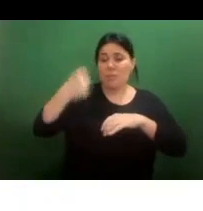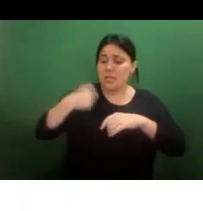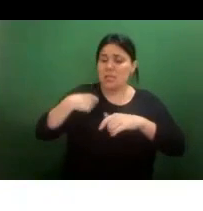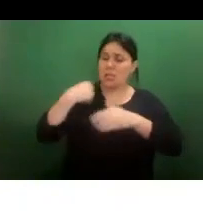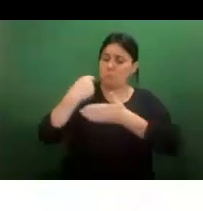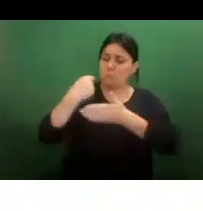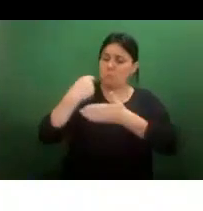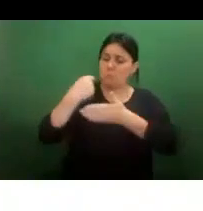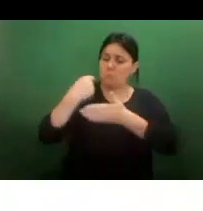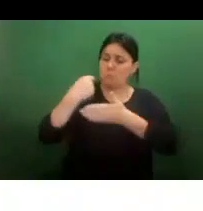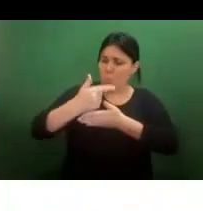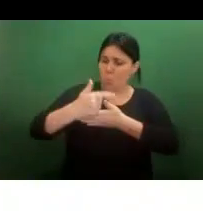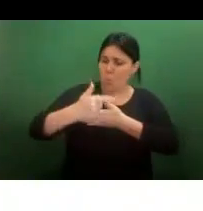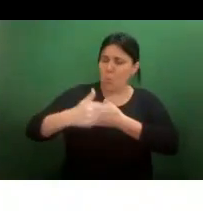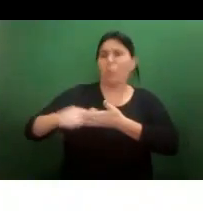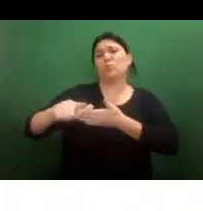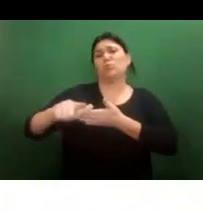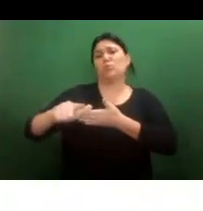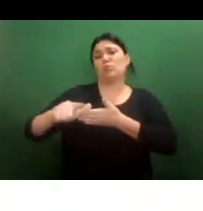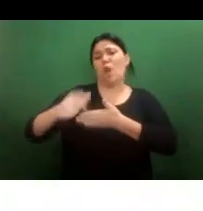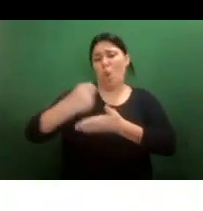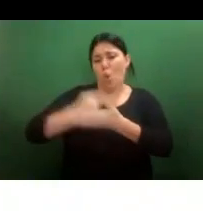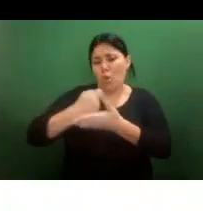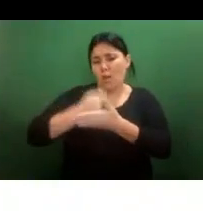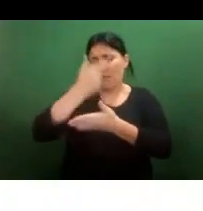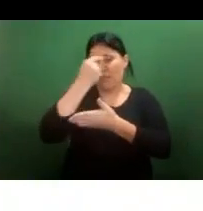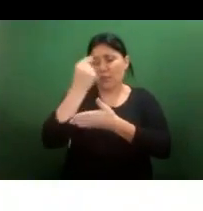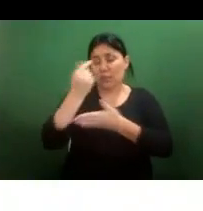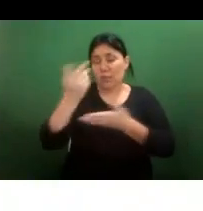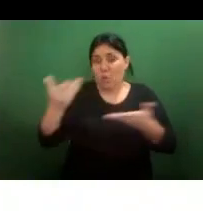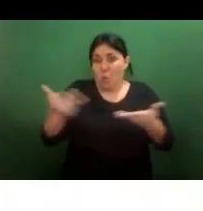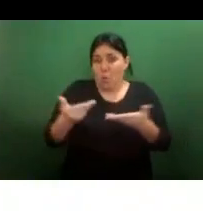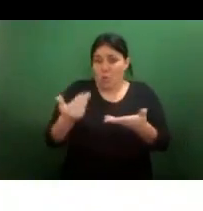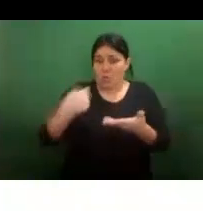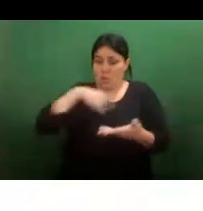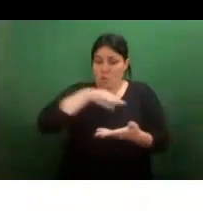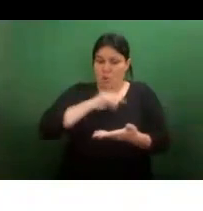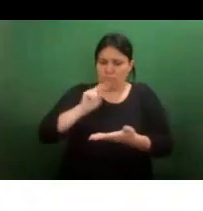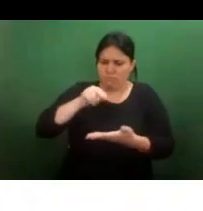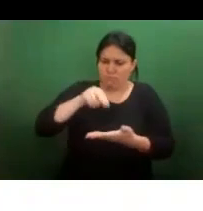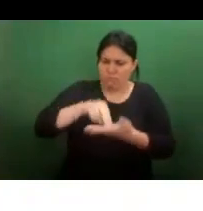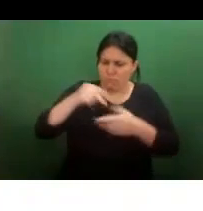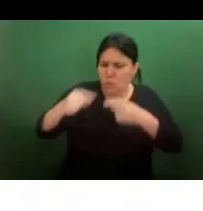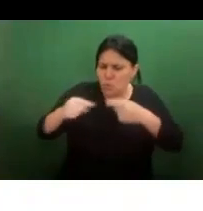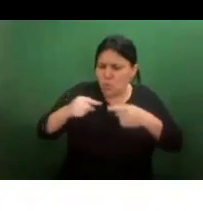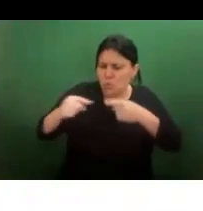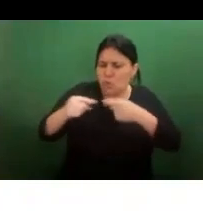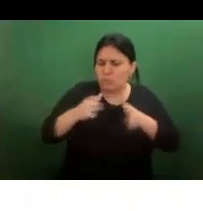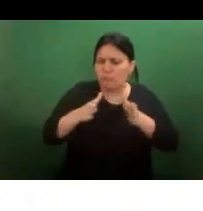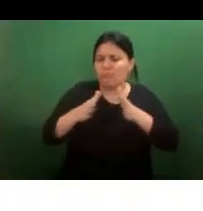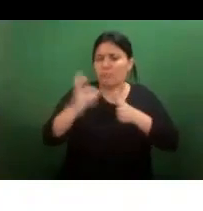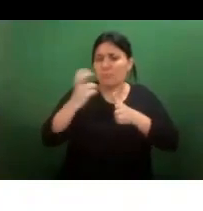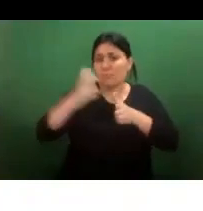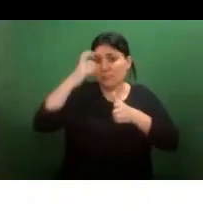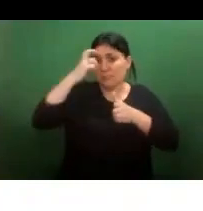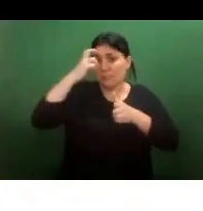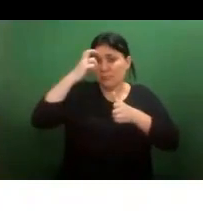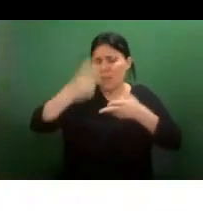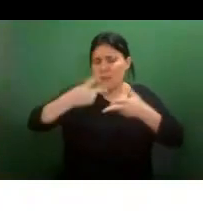nossas universidades. Se hoje nós estamos aqui na UFPEL discutindo acessibilidade cultural, olhemos um pouquinho